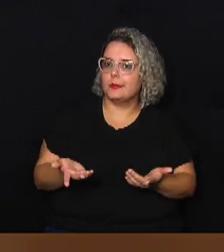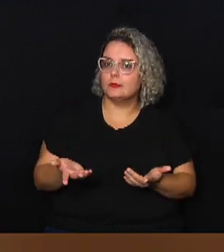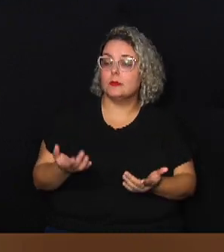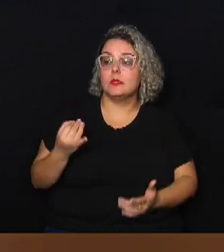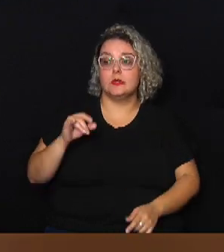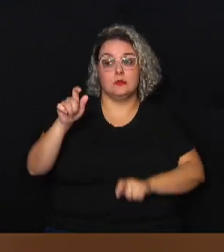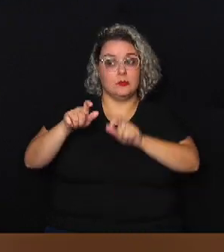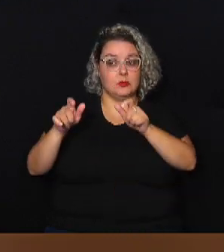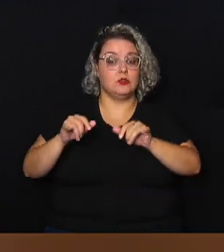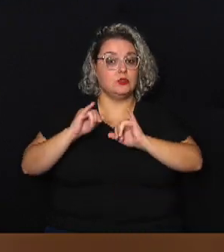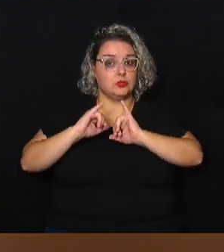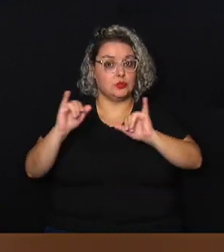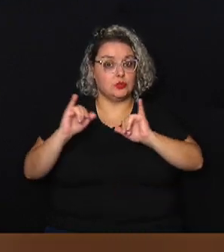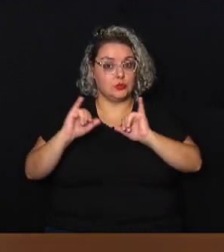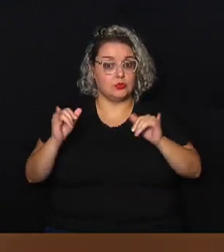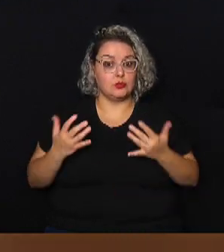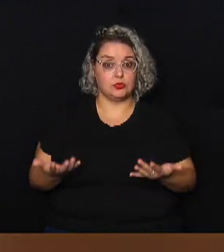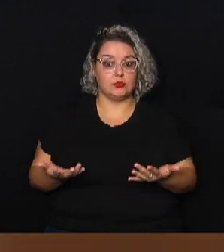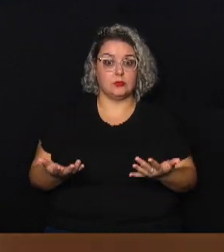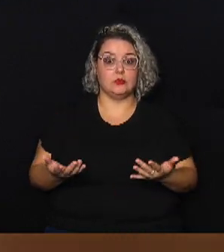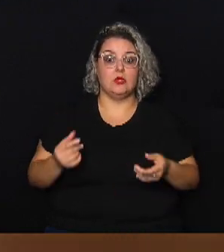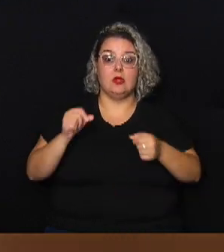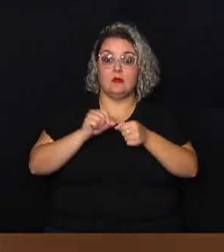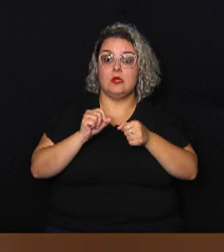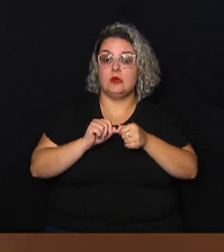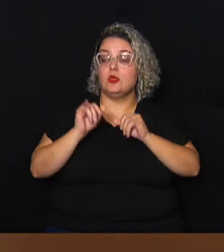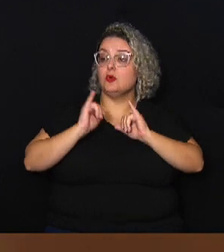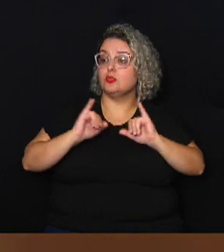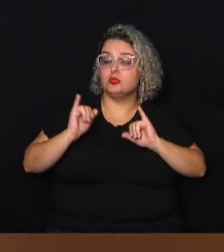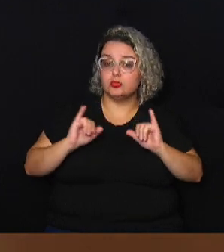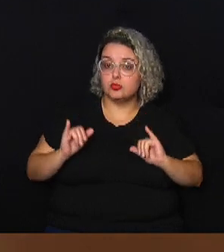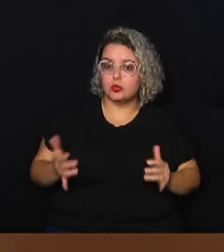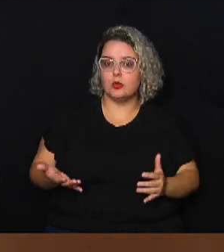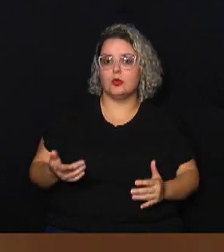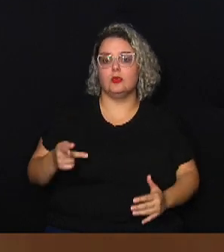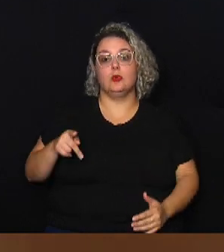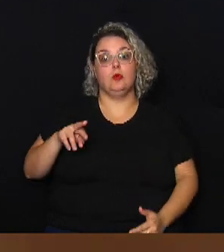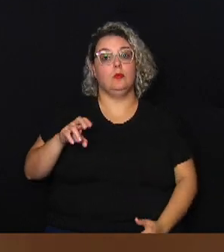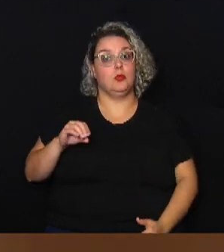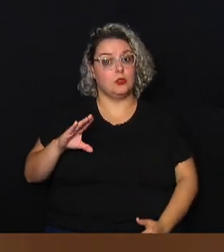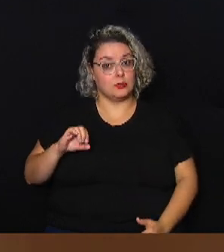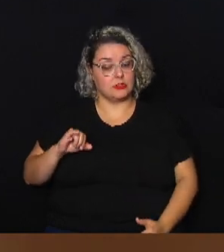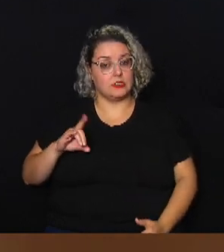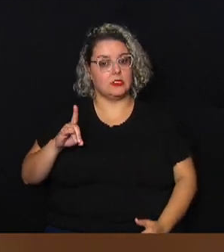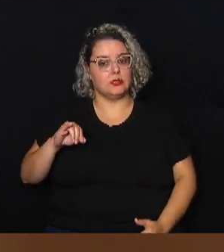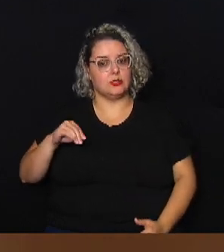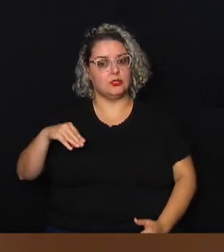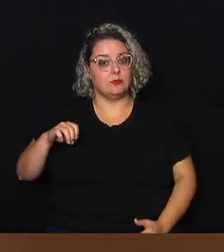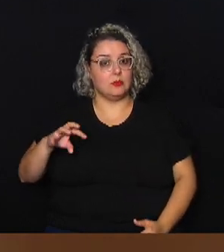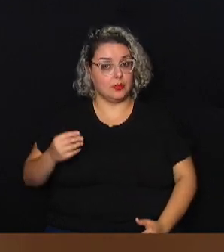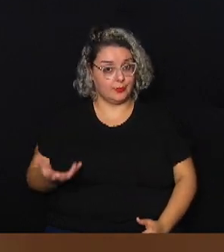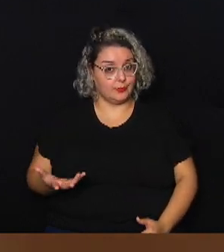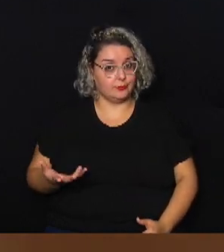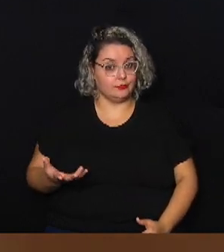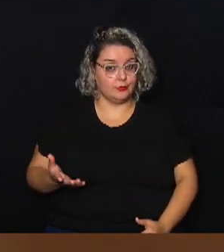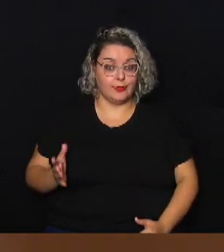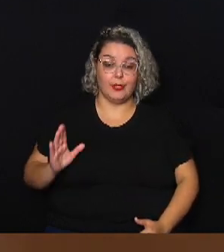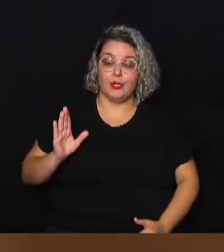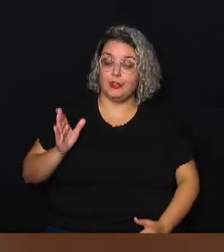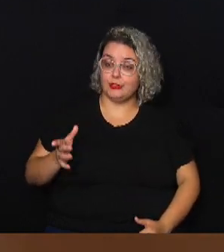divulgando, fazendo propaganda do procedimento, então, de uma forma apelativa, isso já